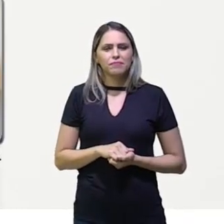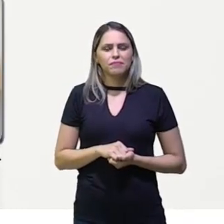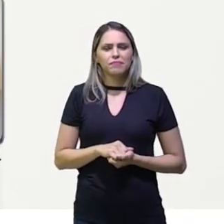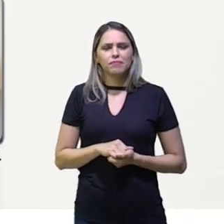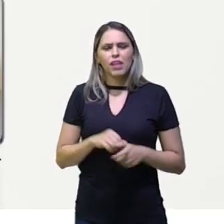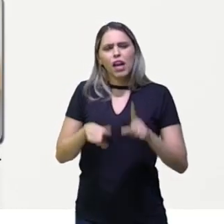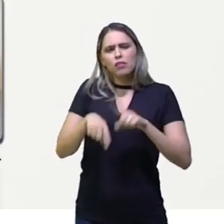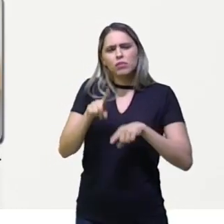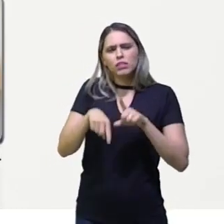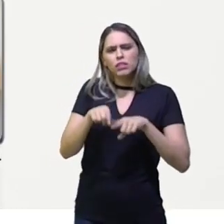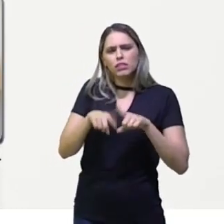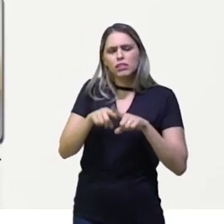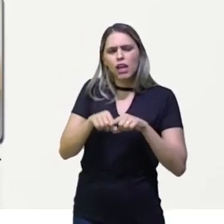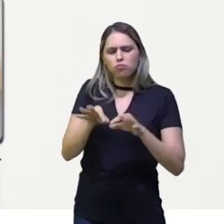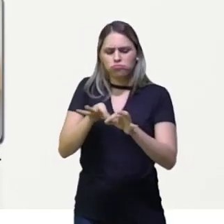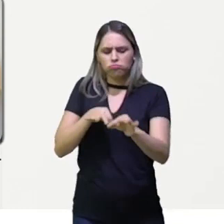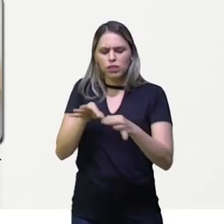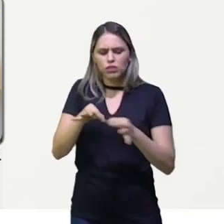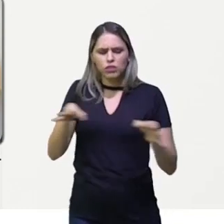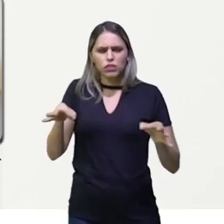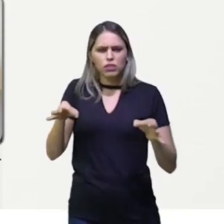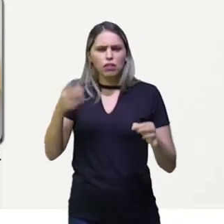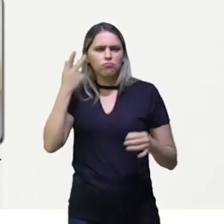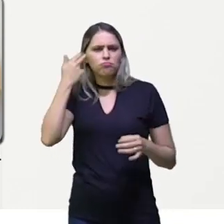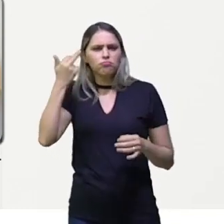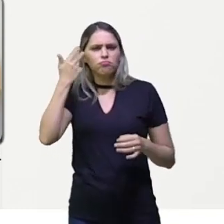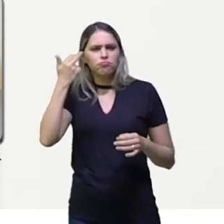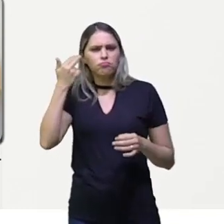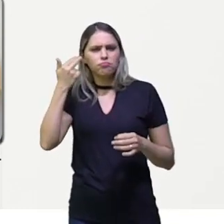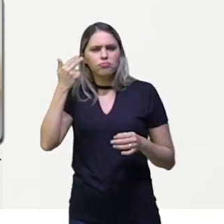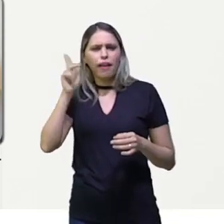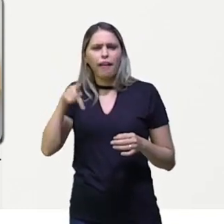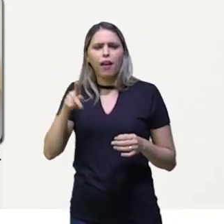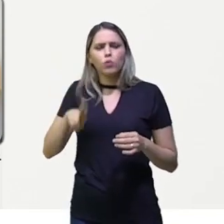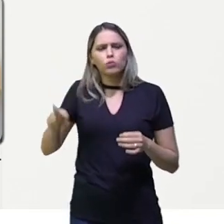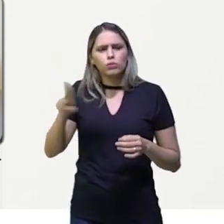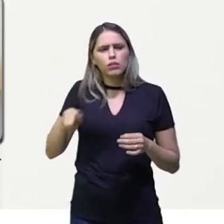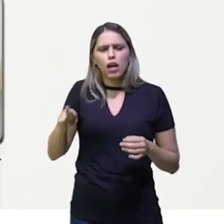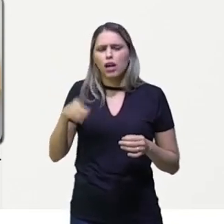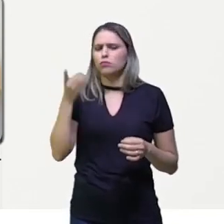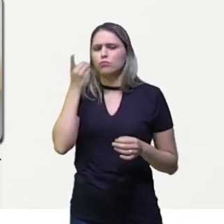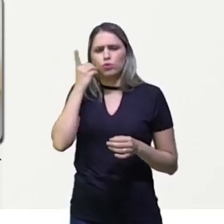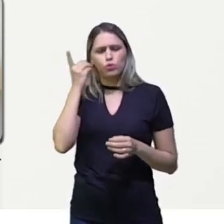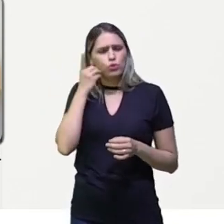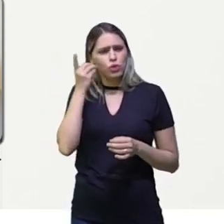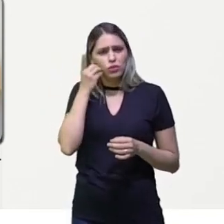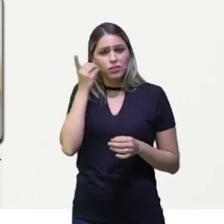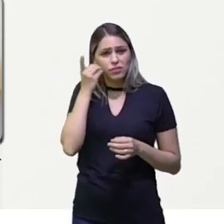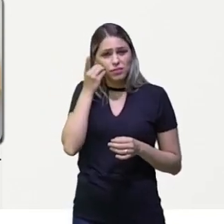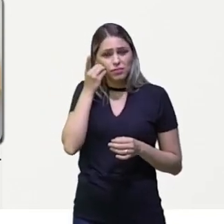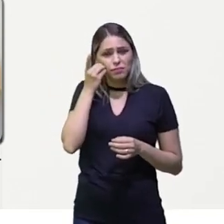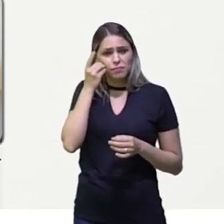Instrumentos de medida convencionais, mais comum no nosso dia a dia. As medidas